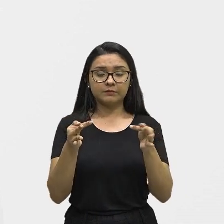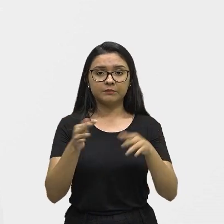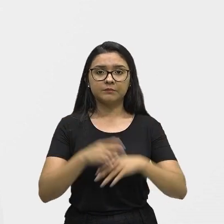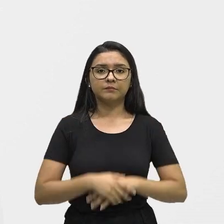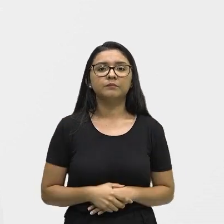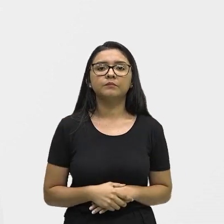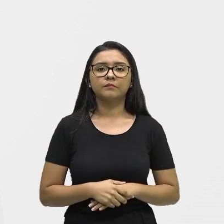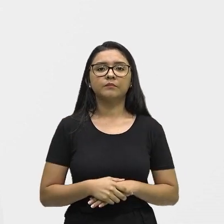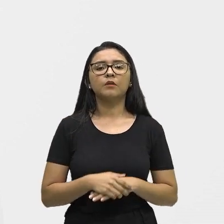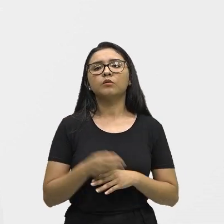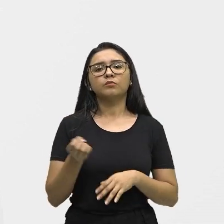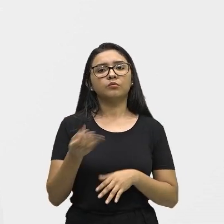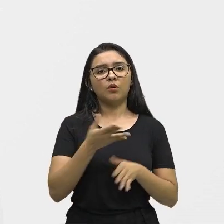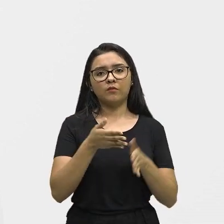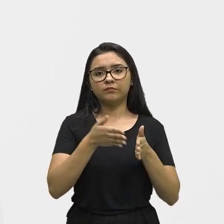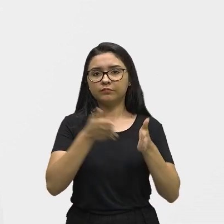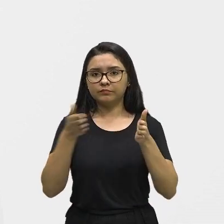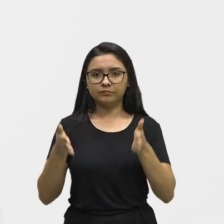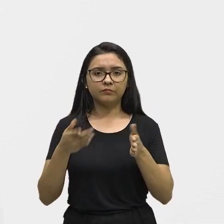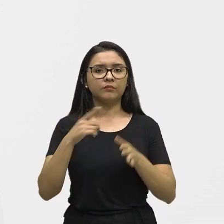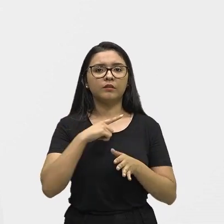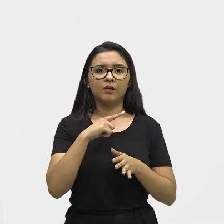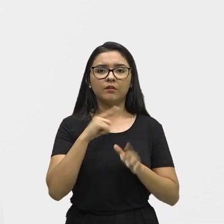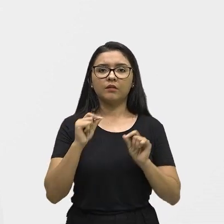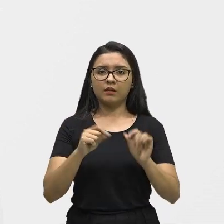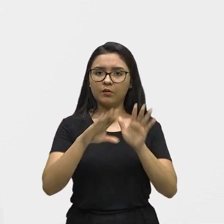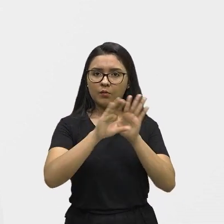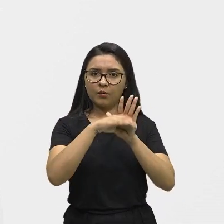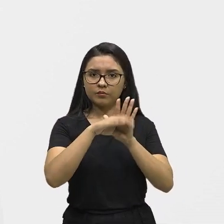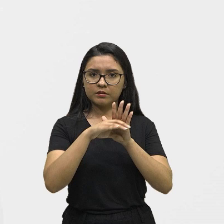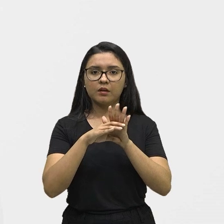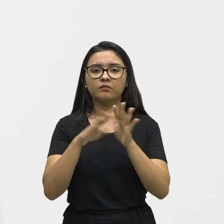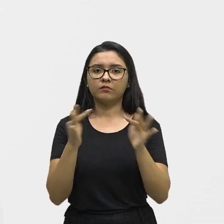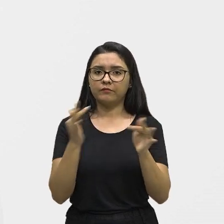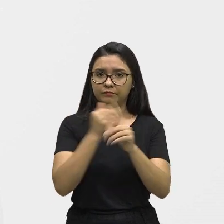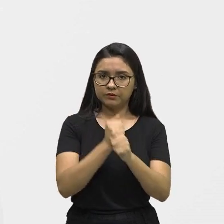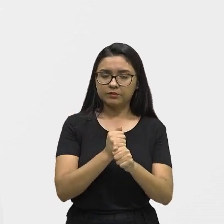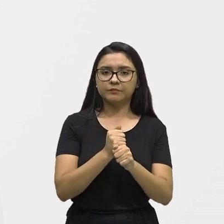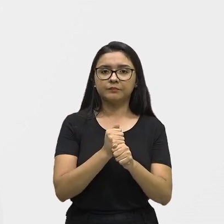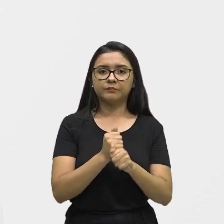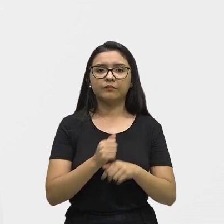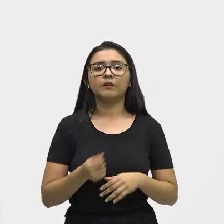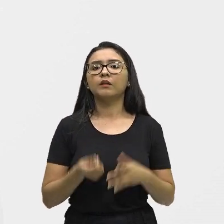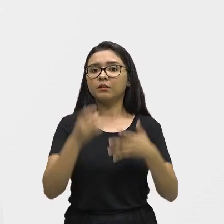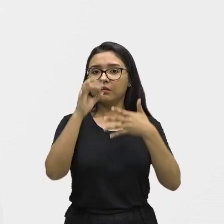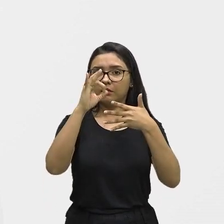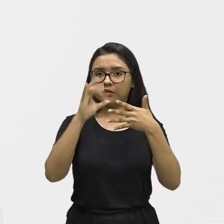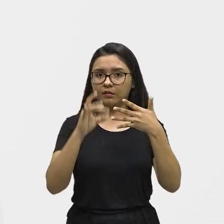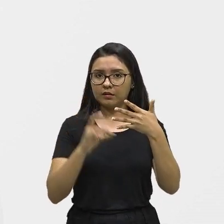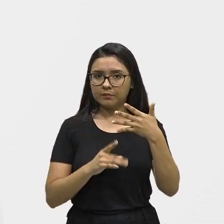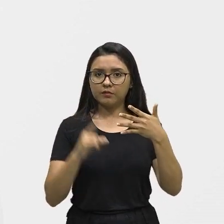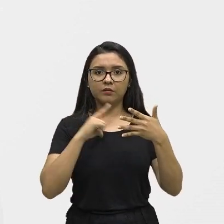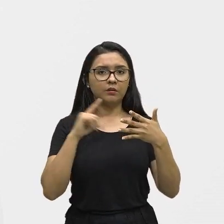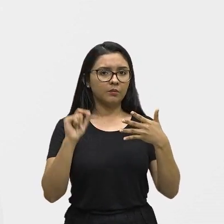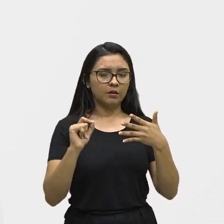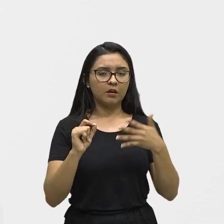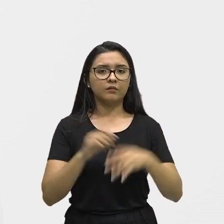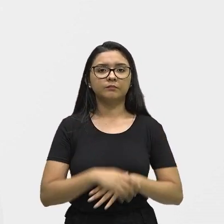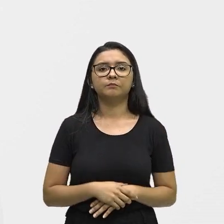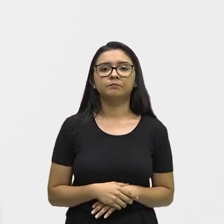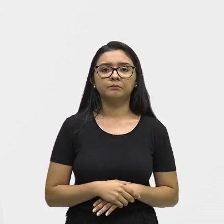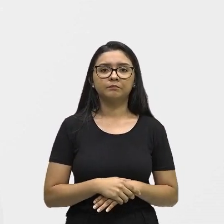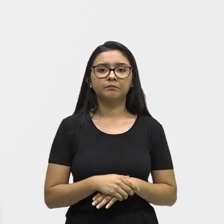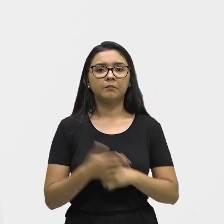nova unidade, a gente vai falar sobre alguns conceitos de física, né? E aí, no nosso detalhamento, princípios e